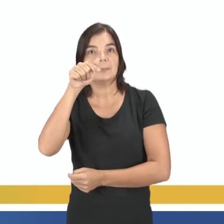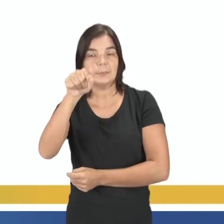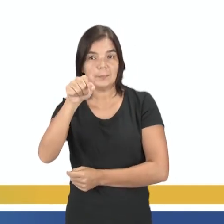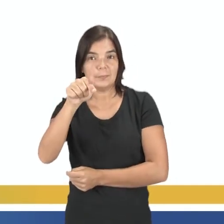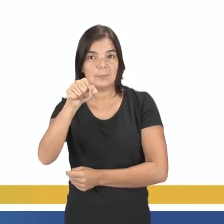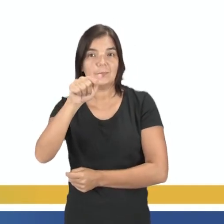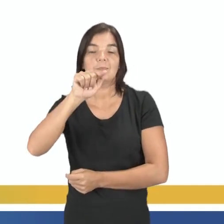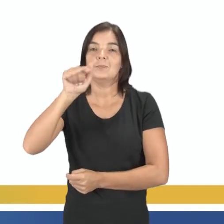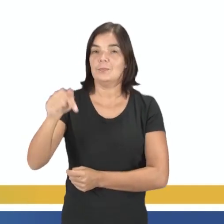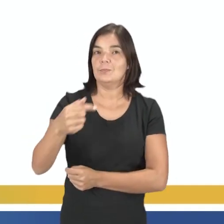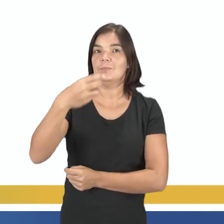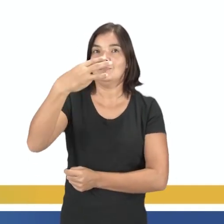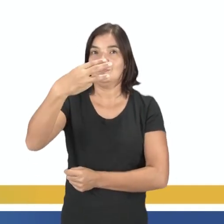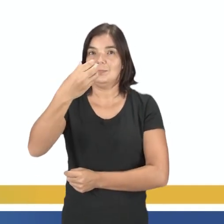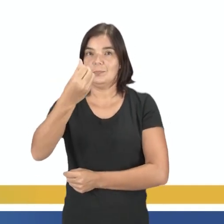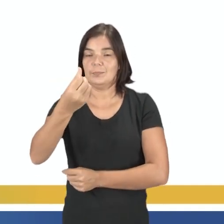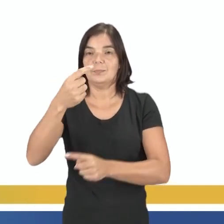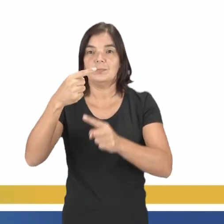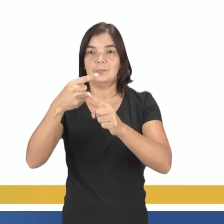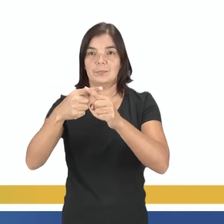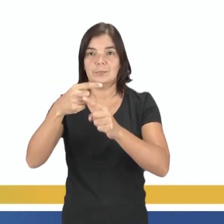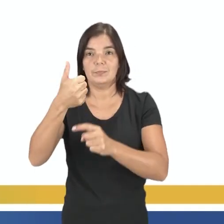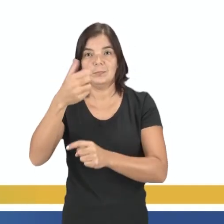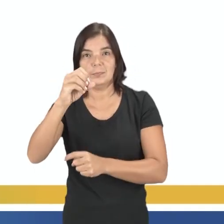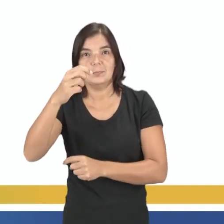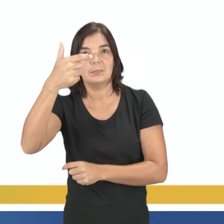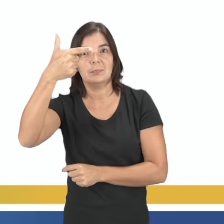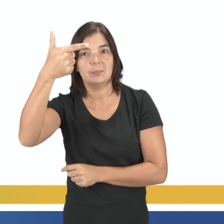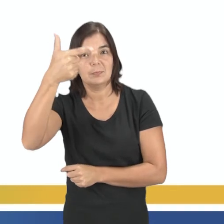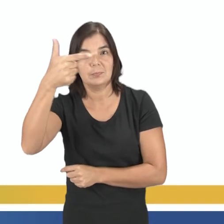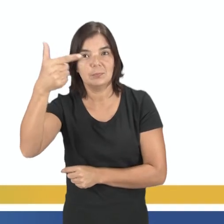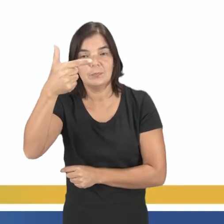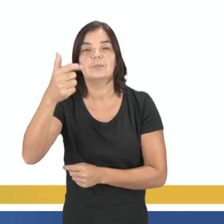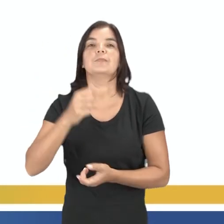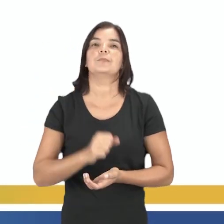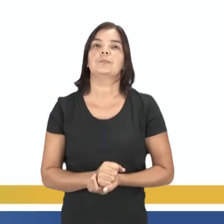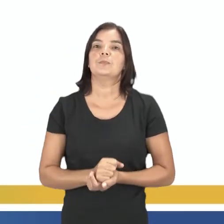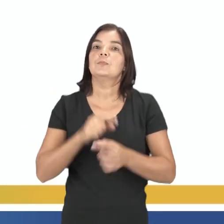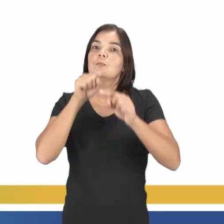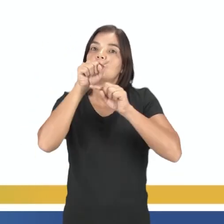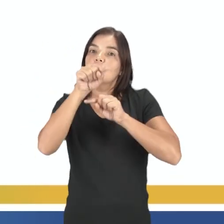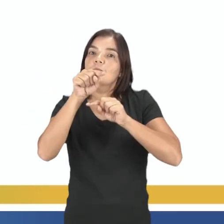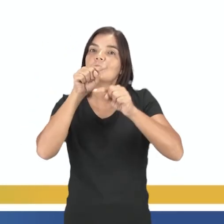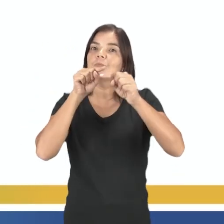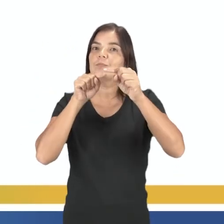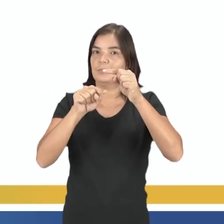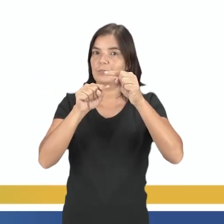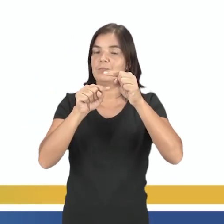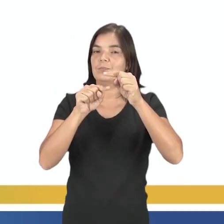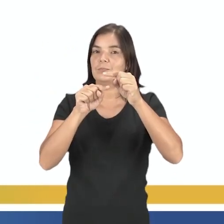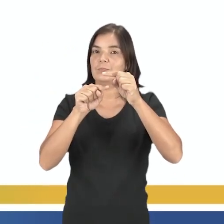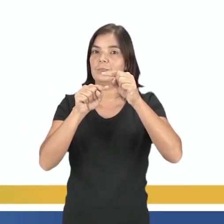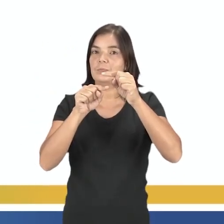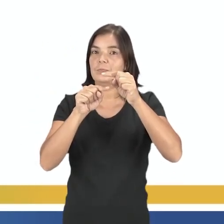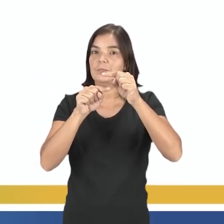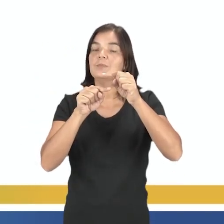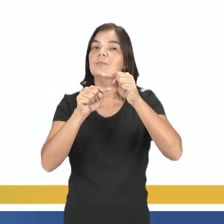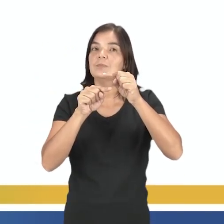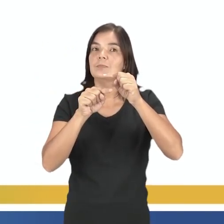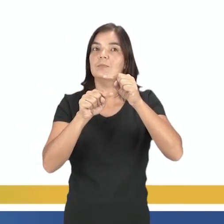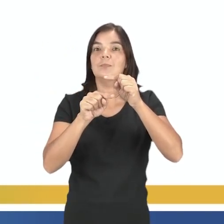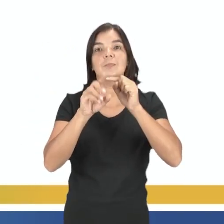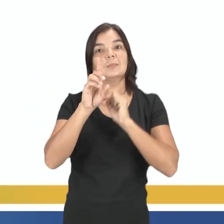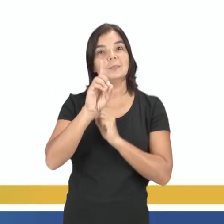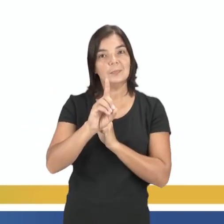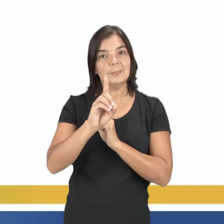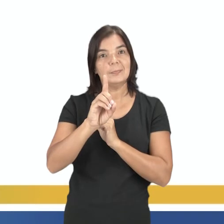da massa da Lua, que é 5,36 vezes 10 elevado a 22. todos em cima multiplicando. E eles estão